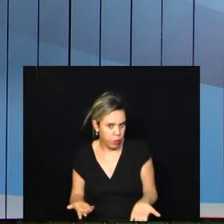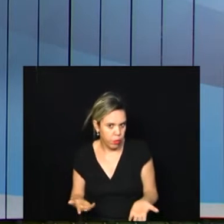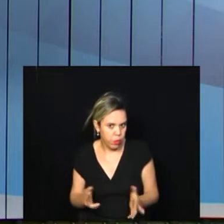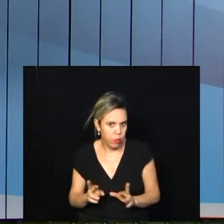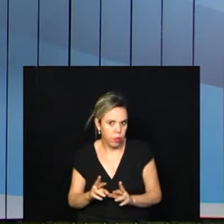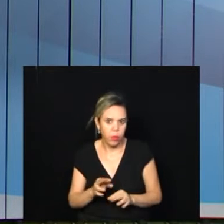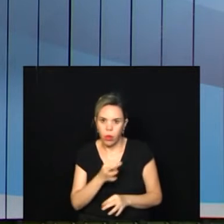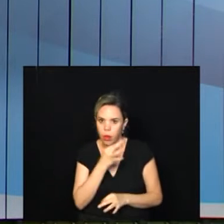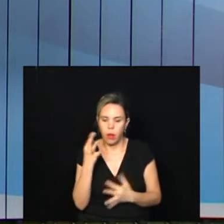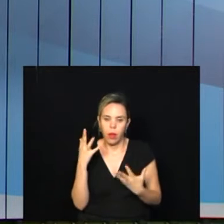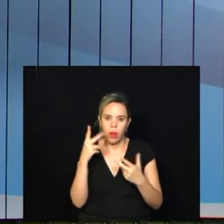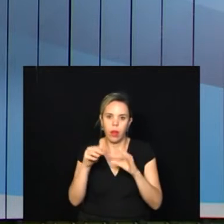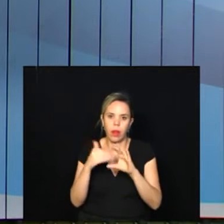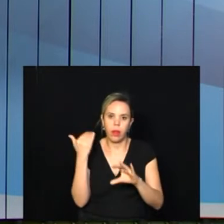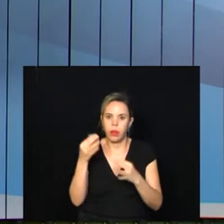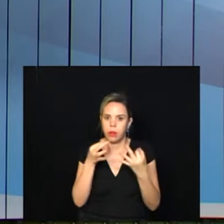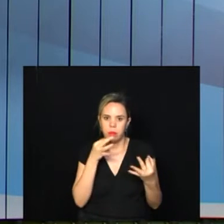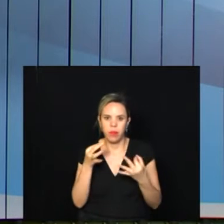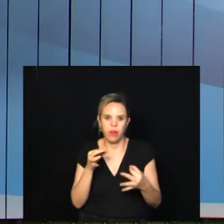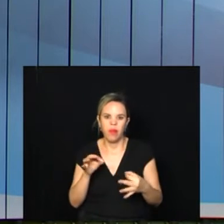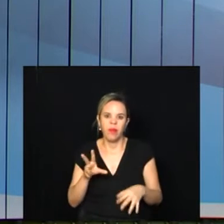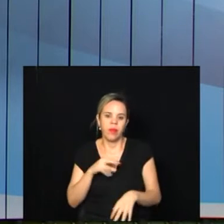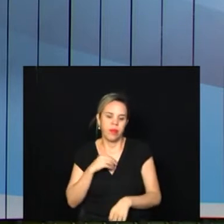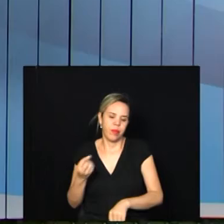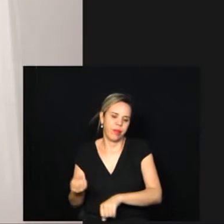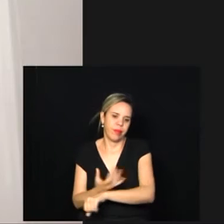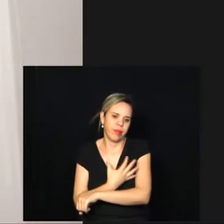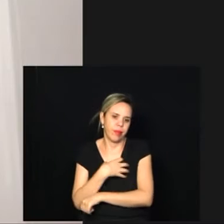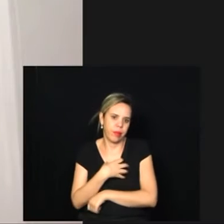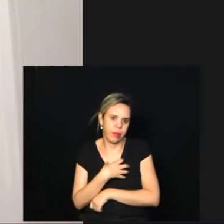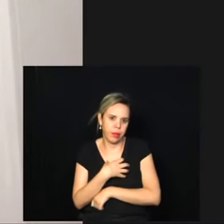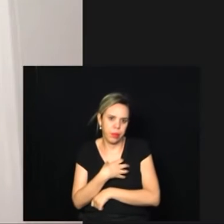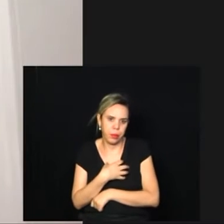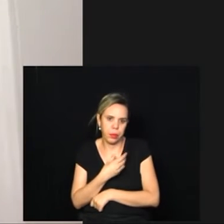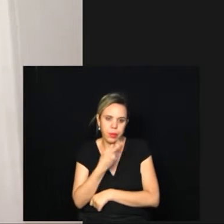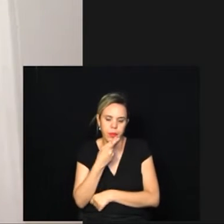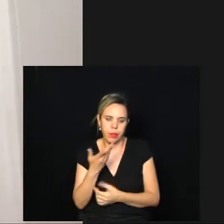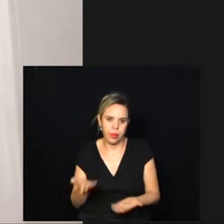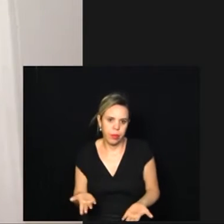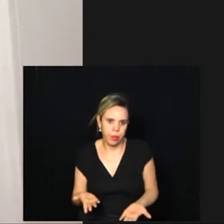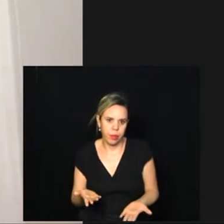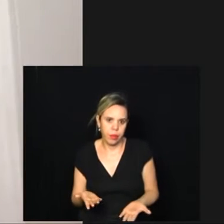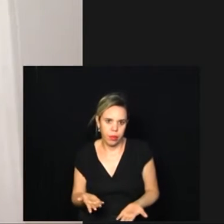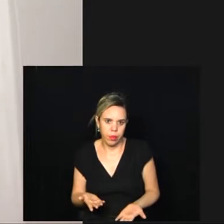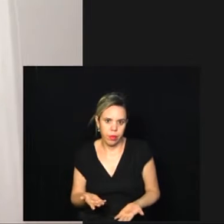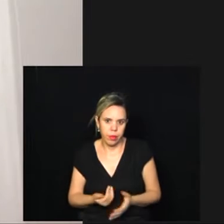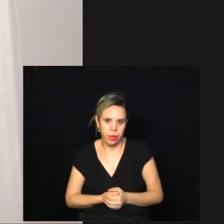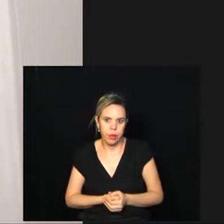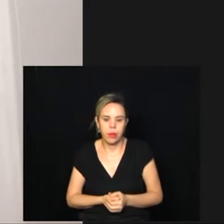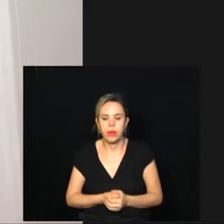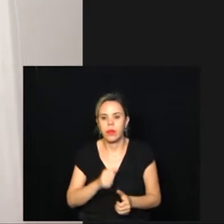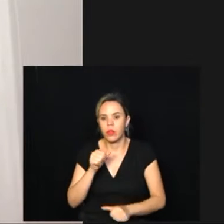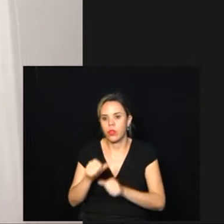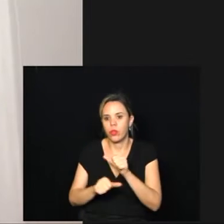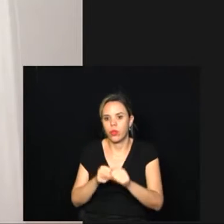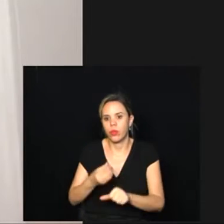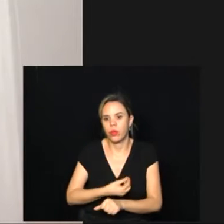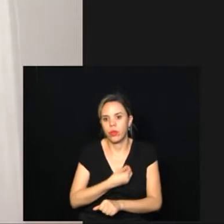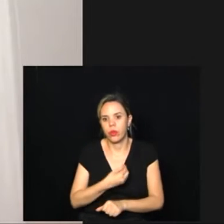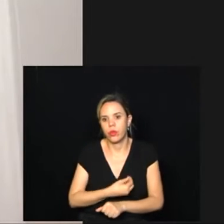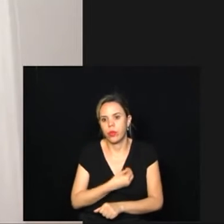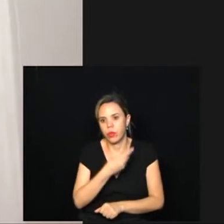feedbacks tão lindos, assim, que eu fico até emocionada em contar, no sentido de transformar